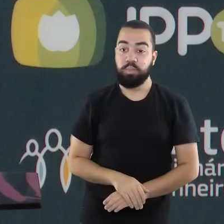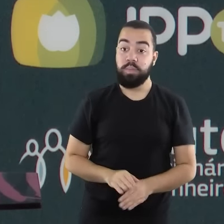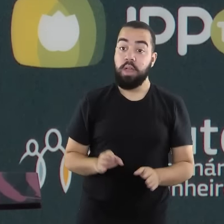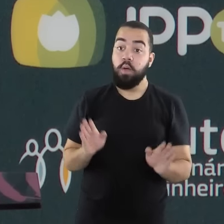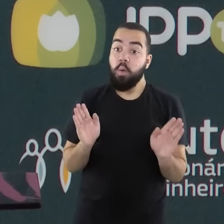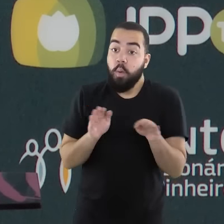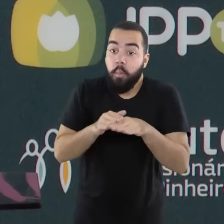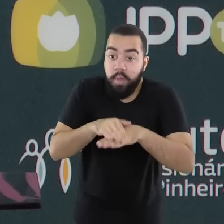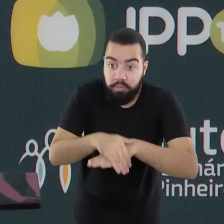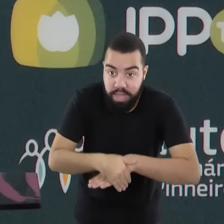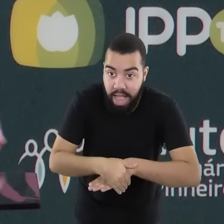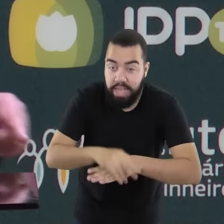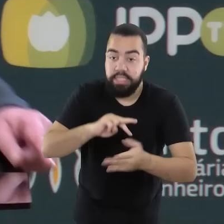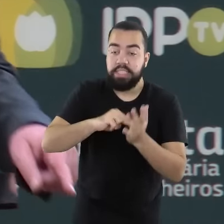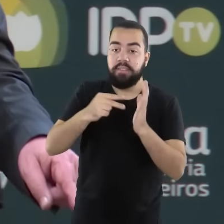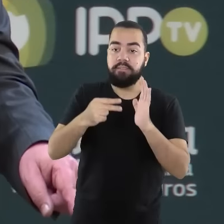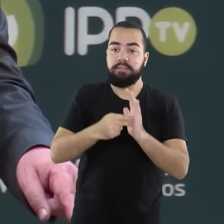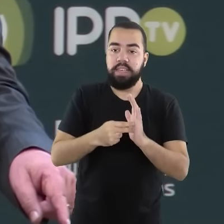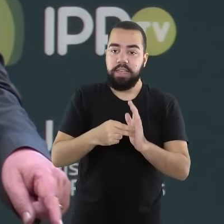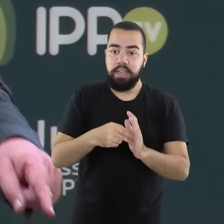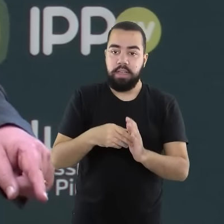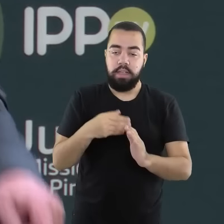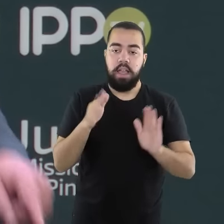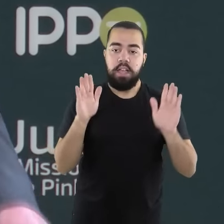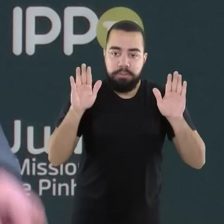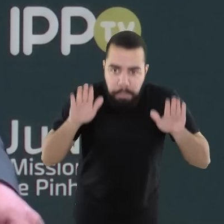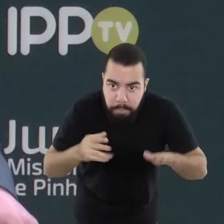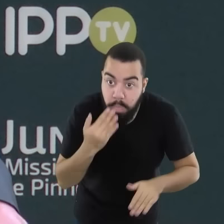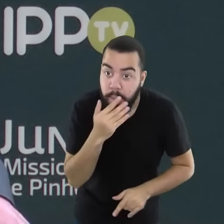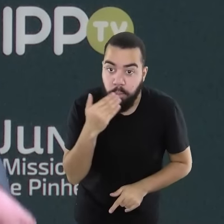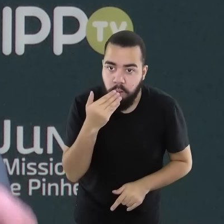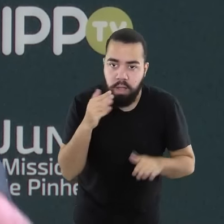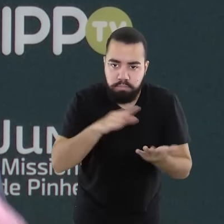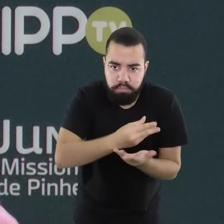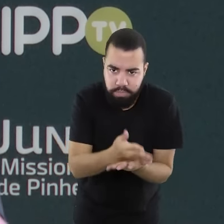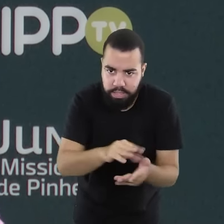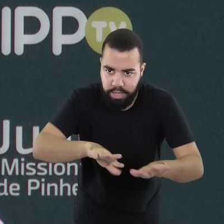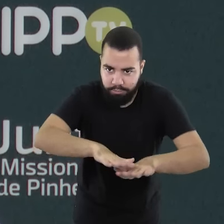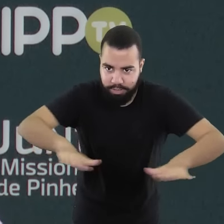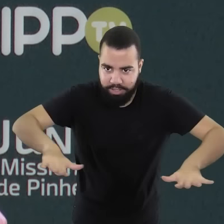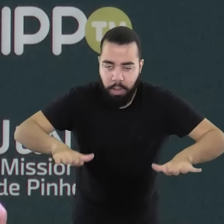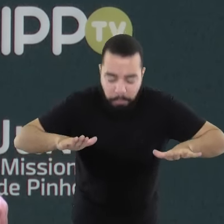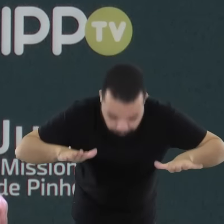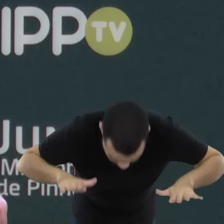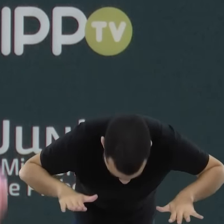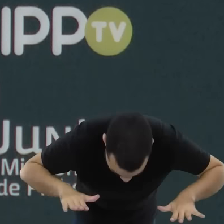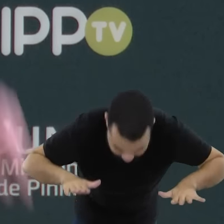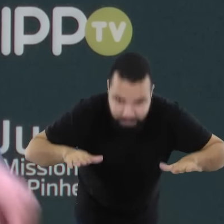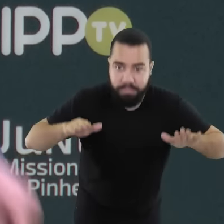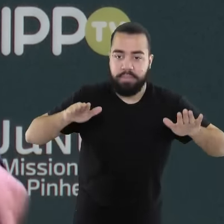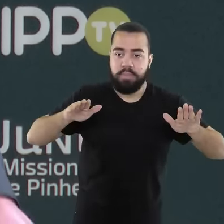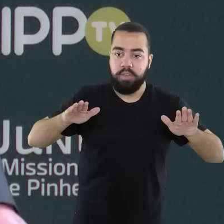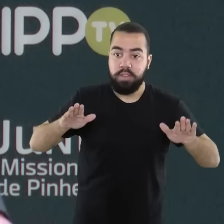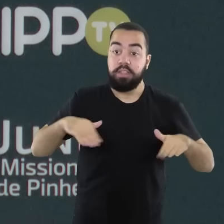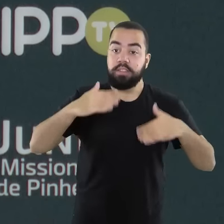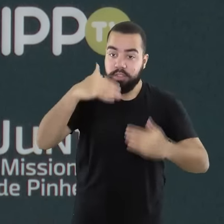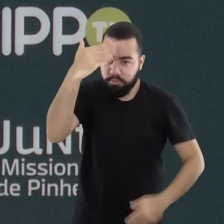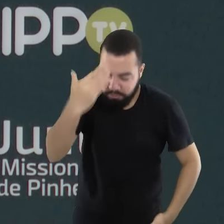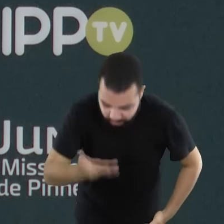Humildade significa colocar a boca no pó, na terra. Esse é o